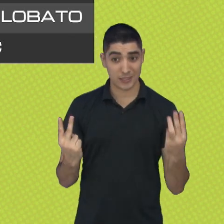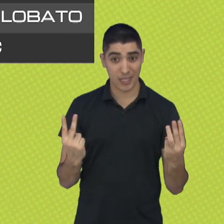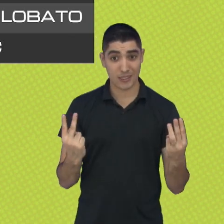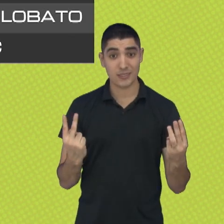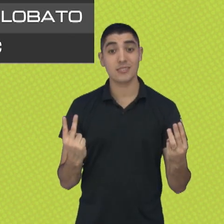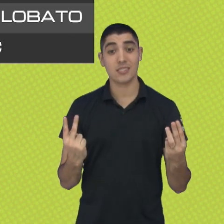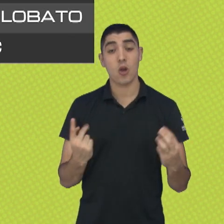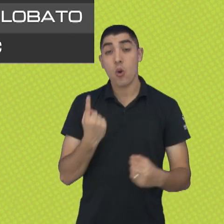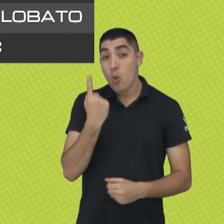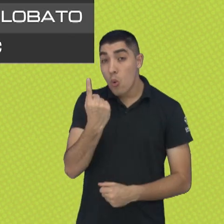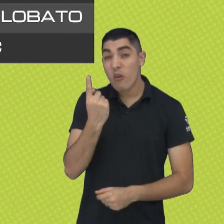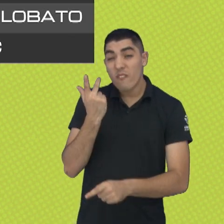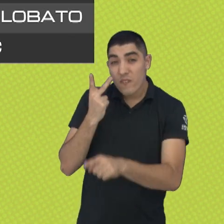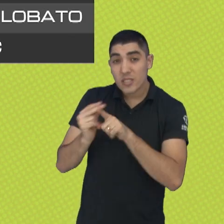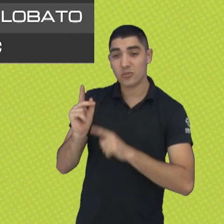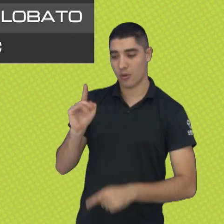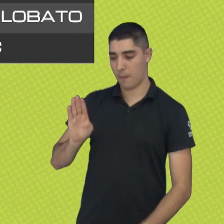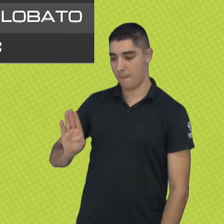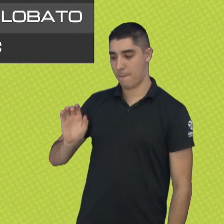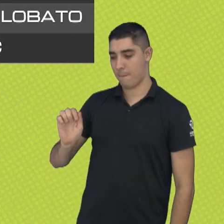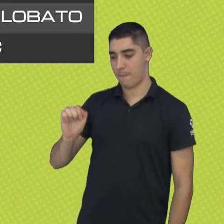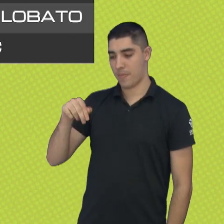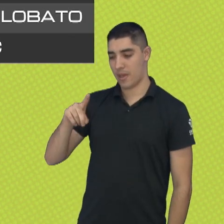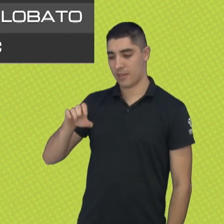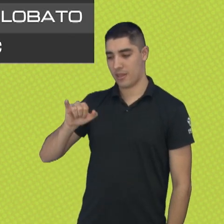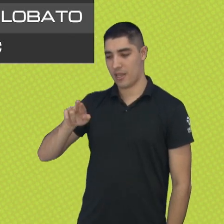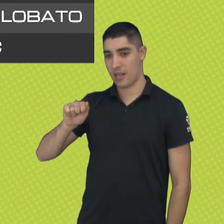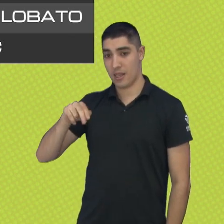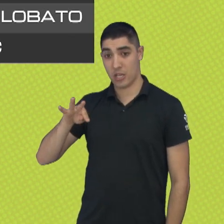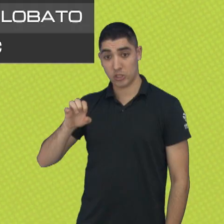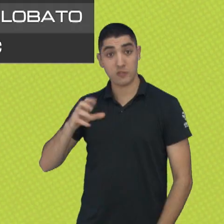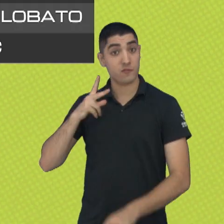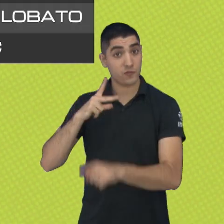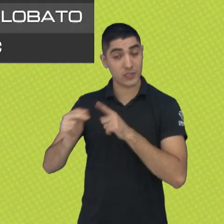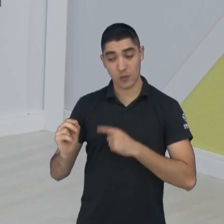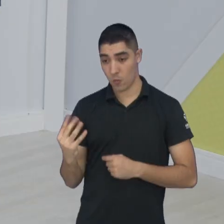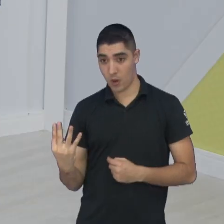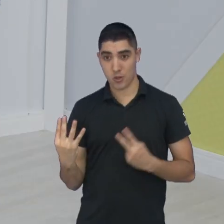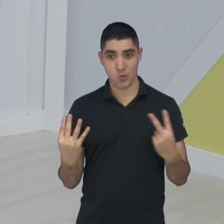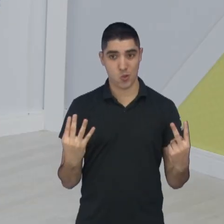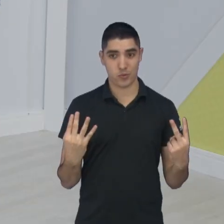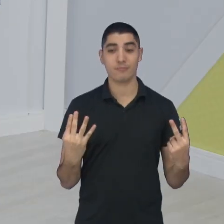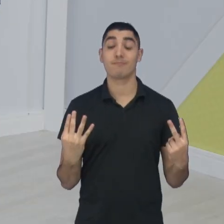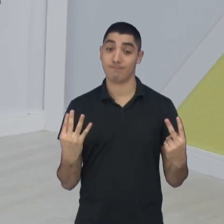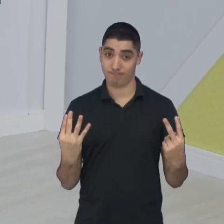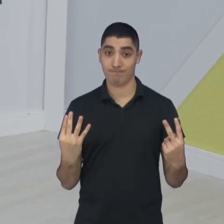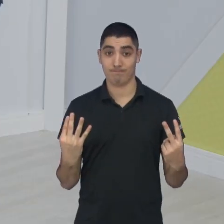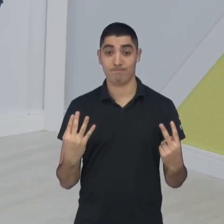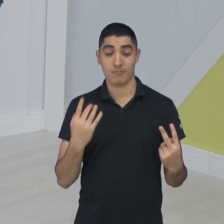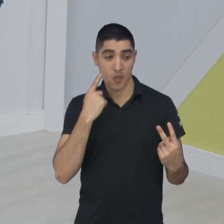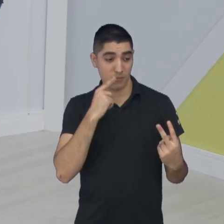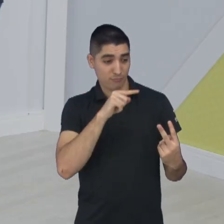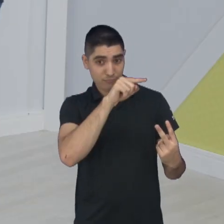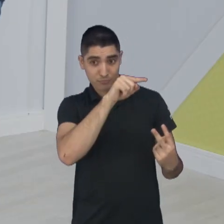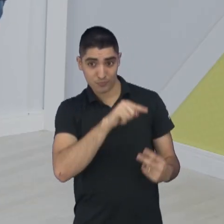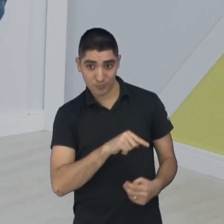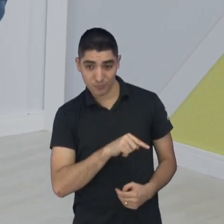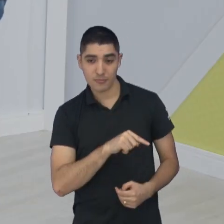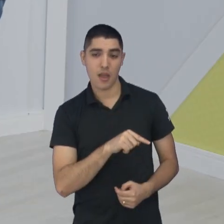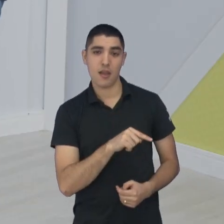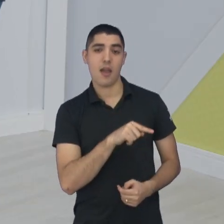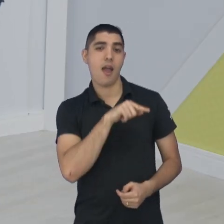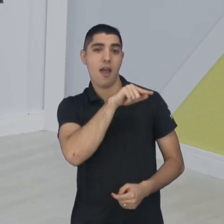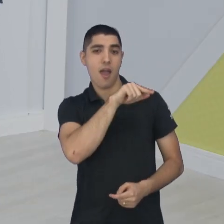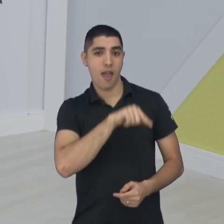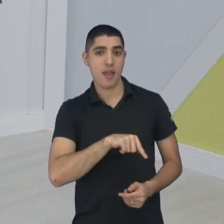fez valer o mando de campo foi o Bandeirantes, que venceu o Freitas por 4-2. Portanto, Santa Cruz, Guarani, Monteiro Lobato e